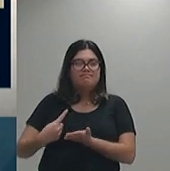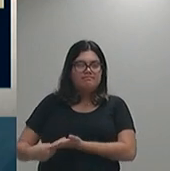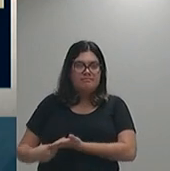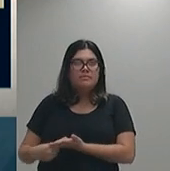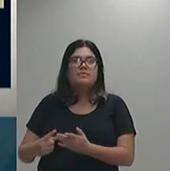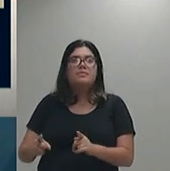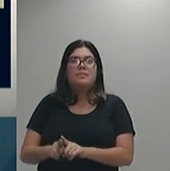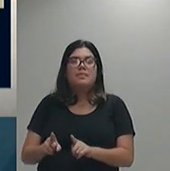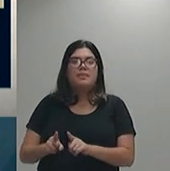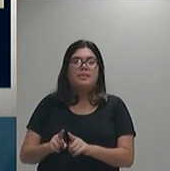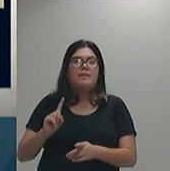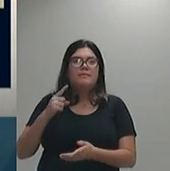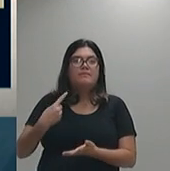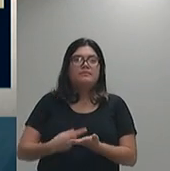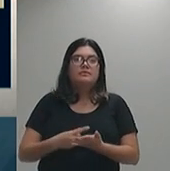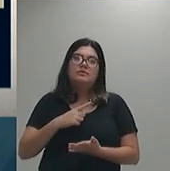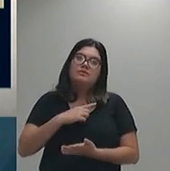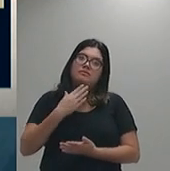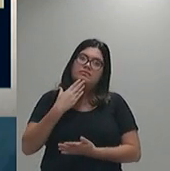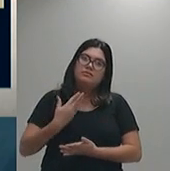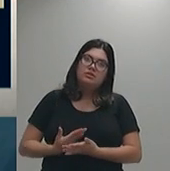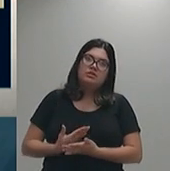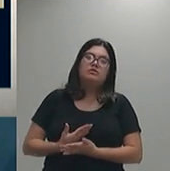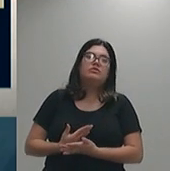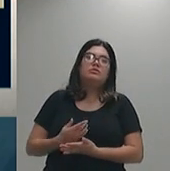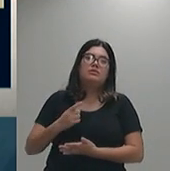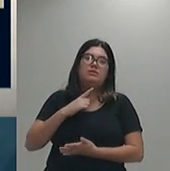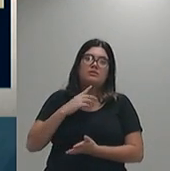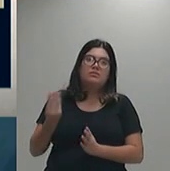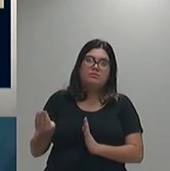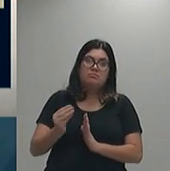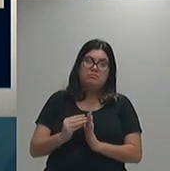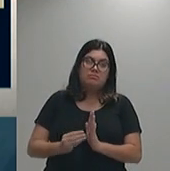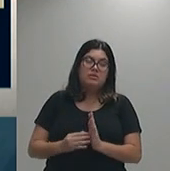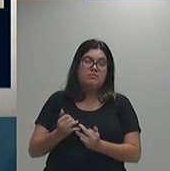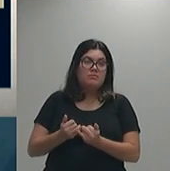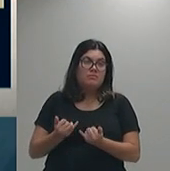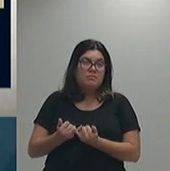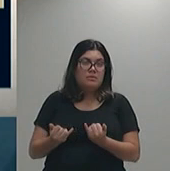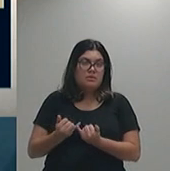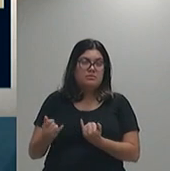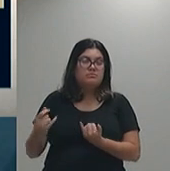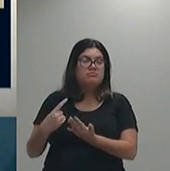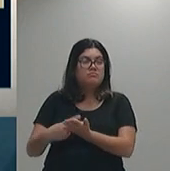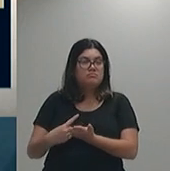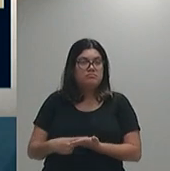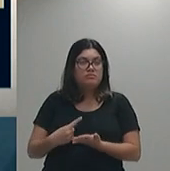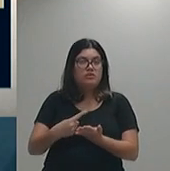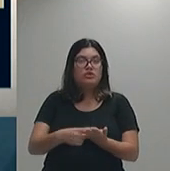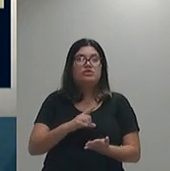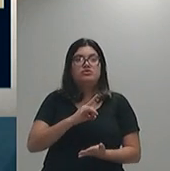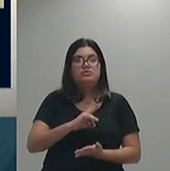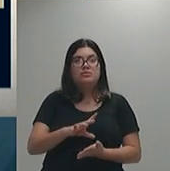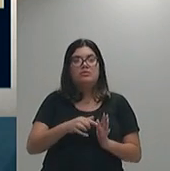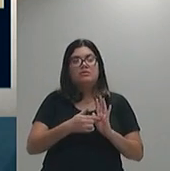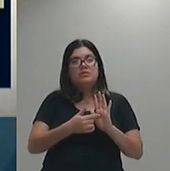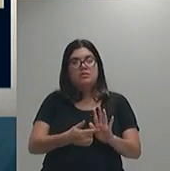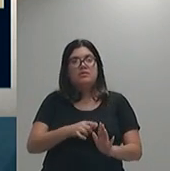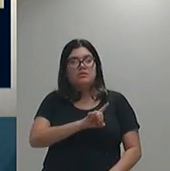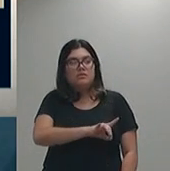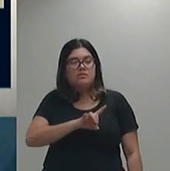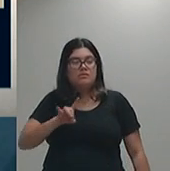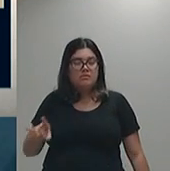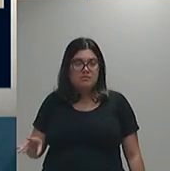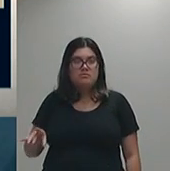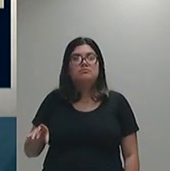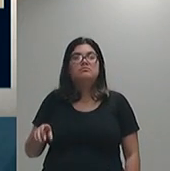que possuem pedido e causa de pedir parcialmente idêntico controvertendo se as partes apenas sobre a amplitude de cada qual se havia